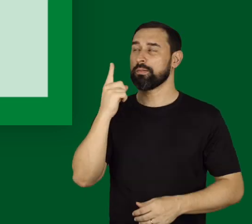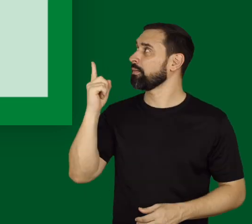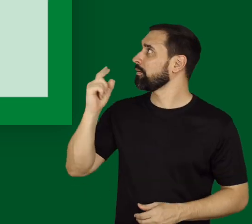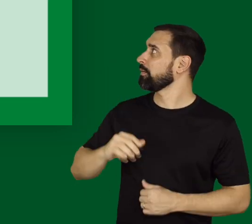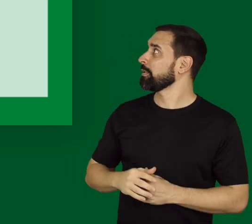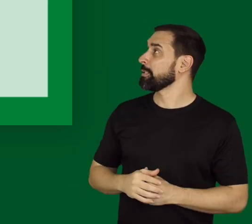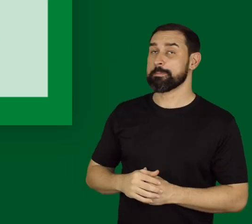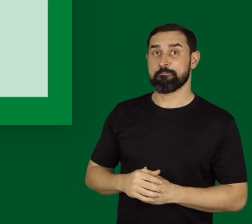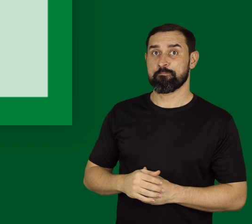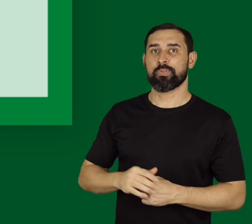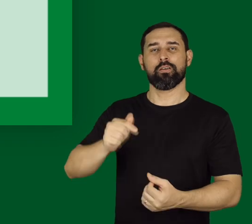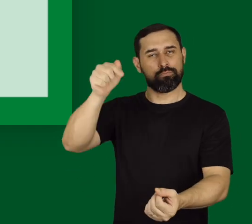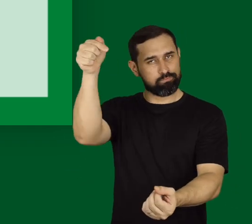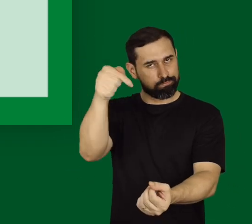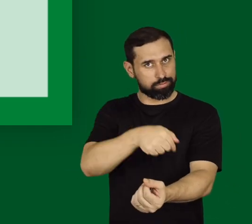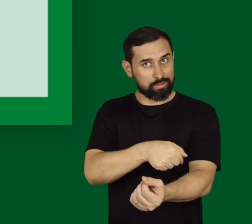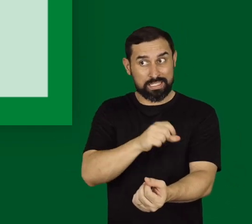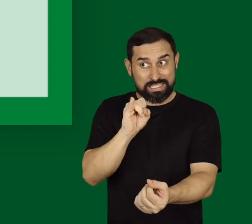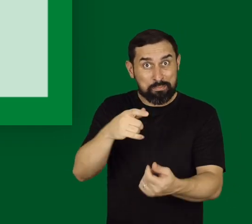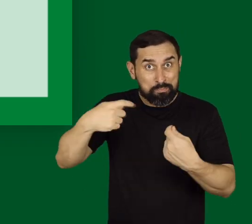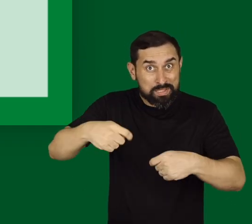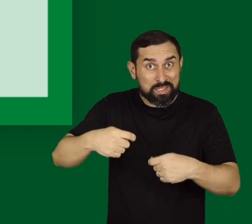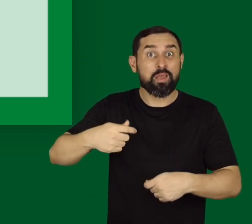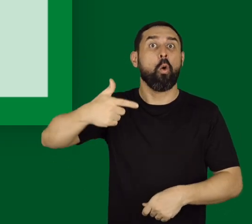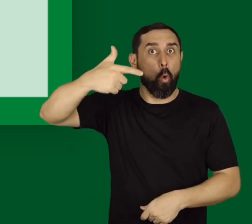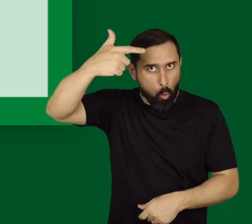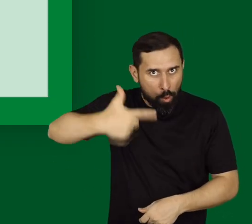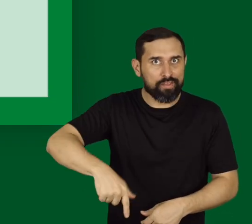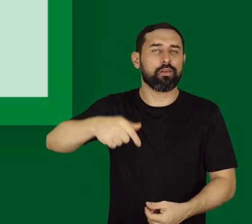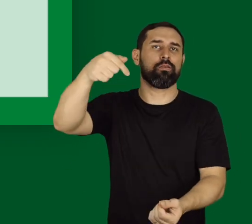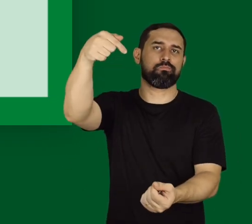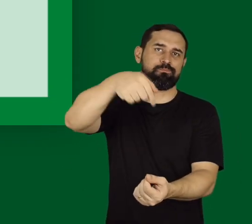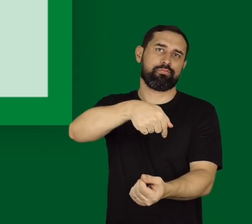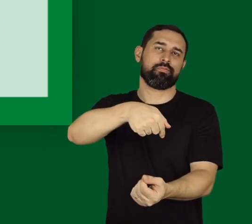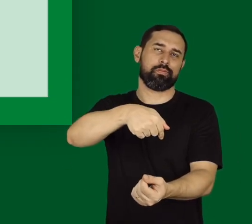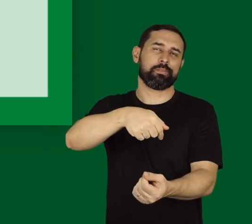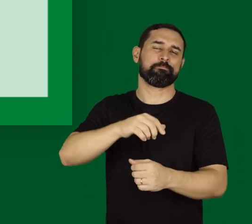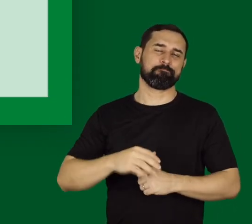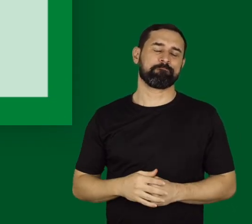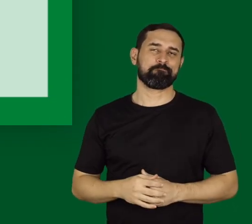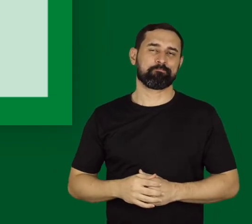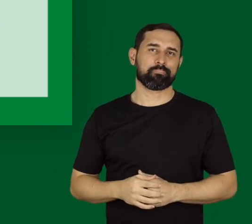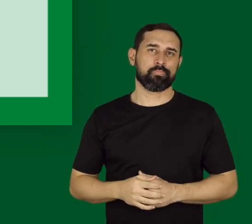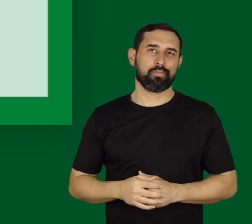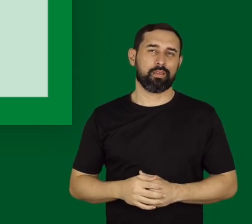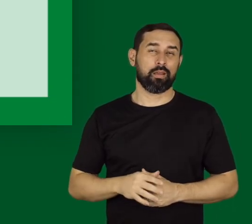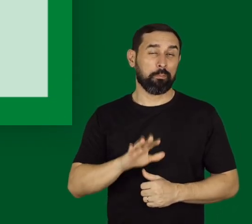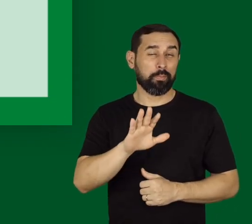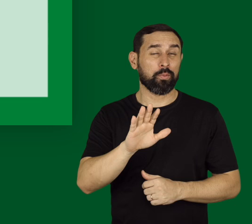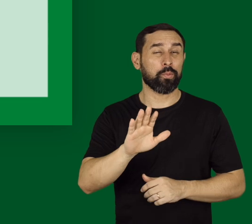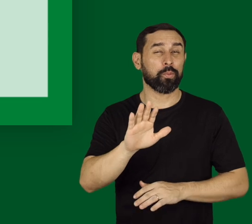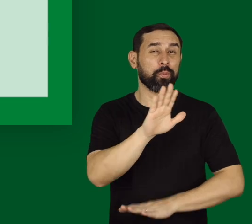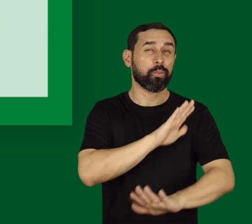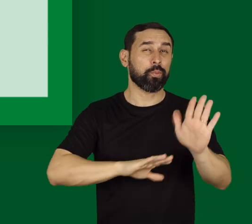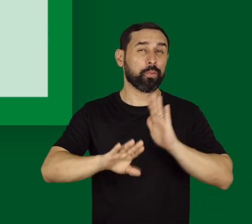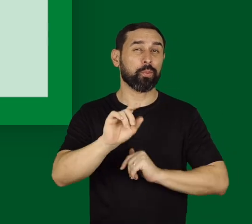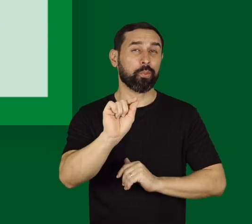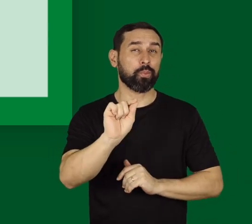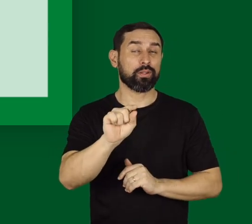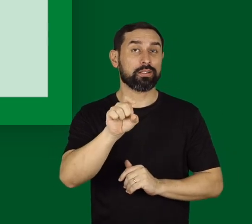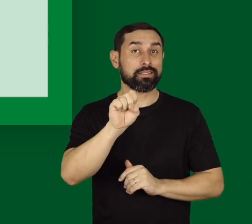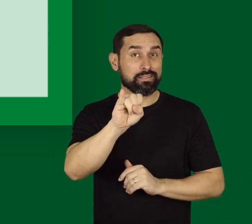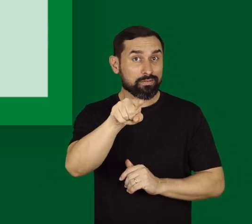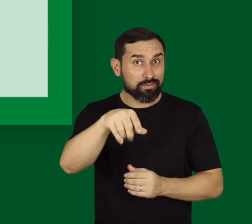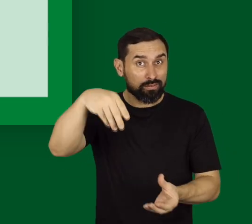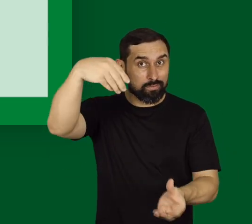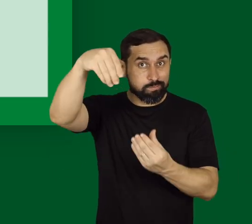quilo EV rápido e vai repetir se for necessário. Dependendo da situação, você pode repetir mais vezes essa expansão. O que a gente